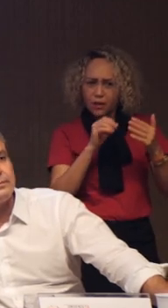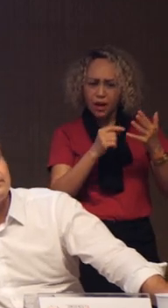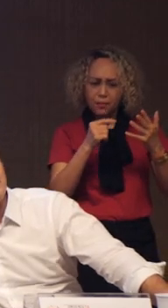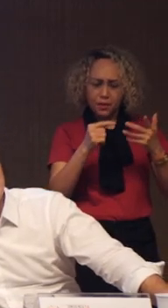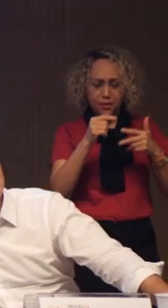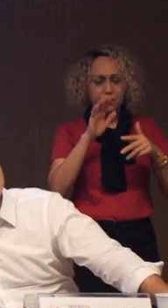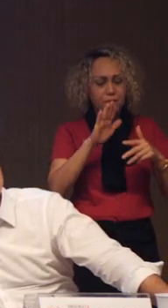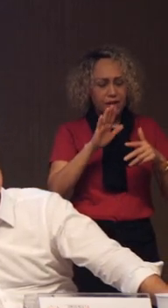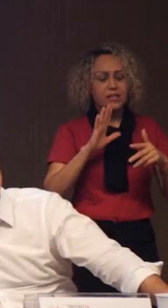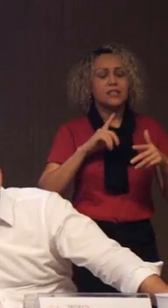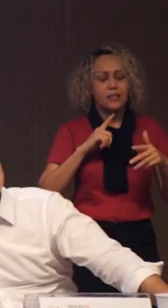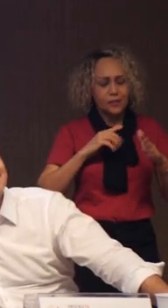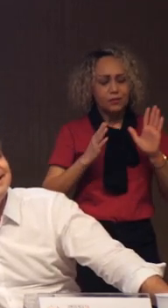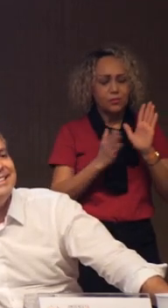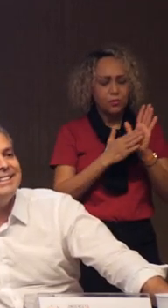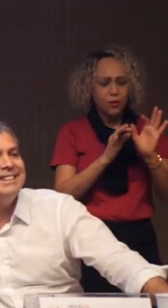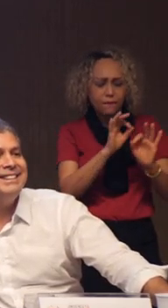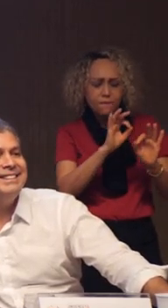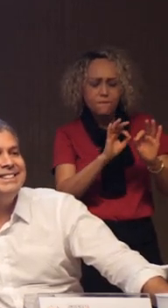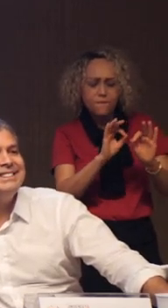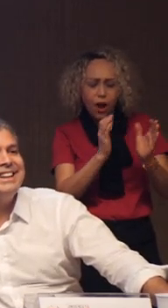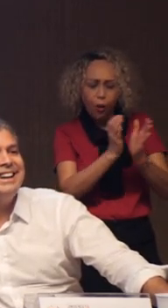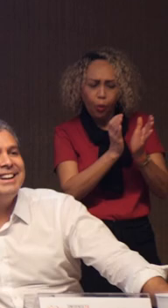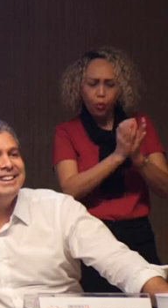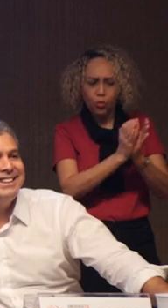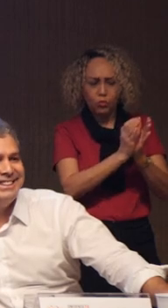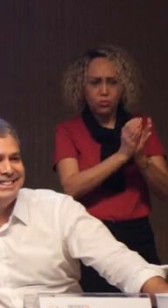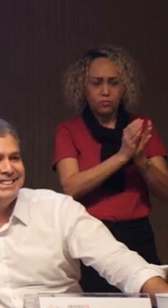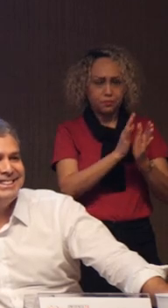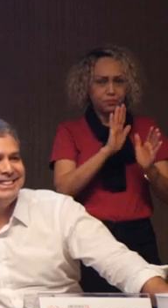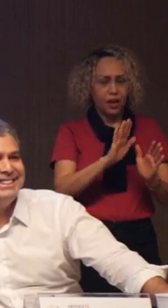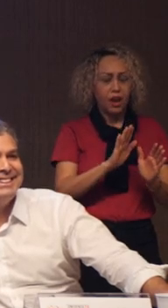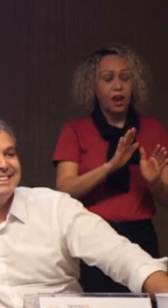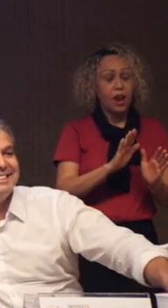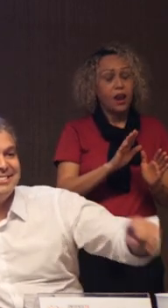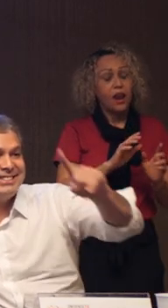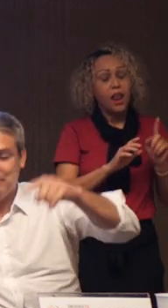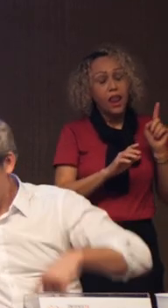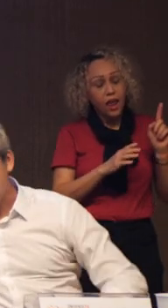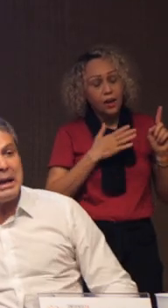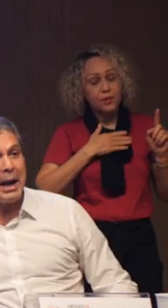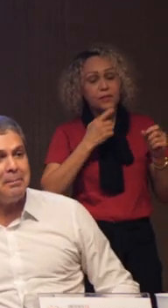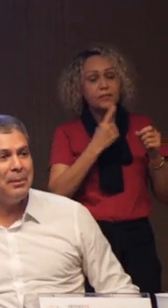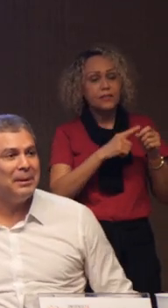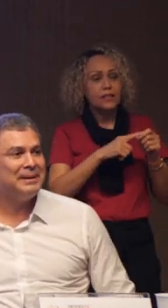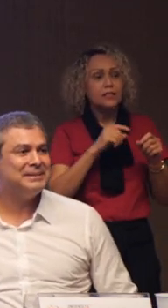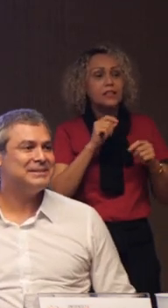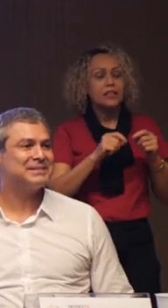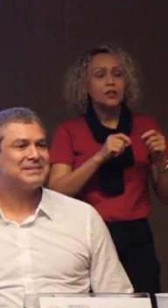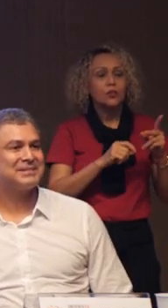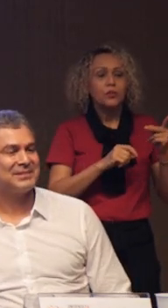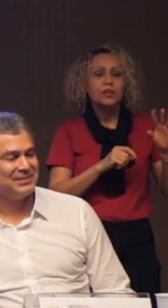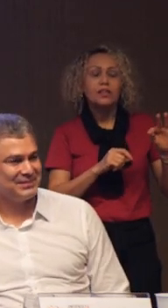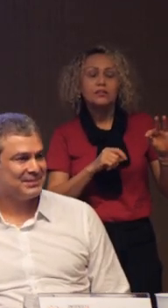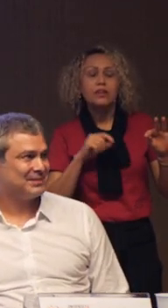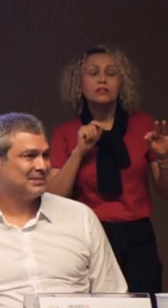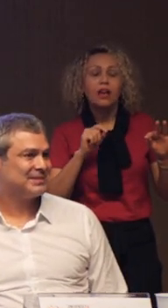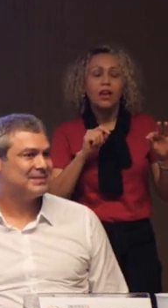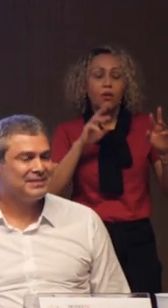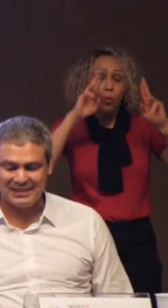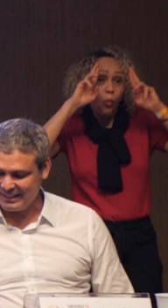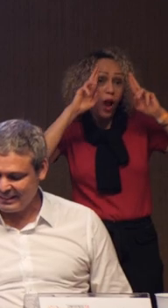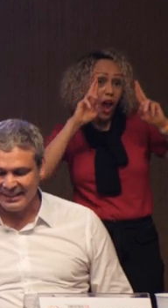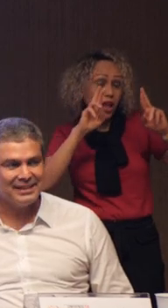Porque uma outra coisa que a gente dá muito valor lá é a questão do respeito e reconhecimento intergeracional